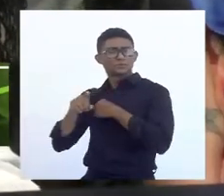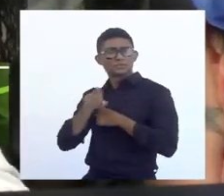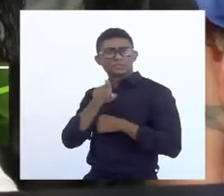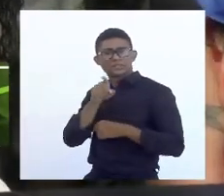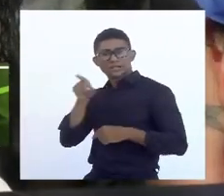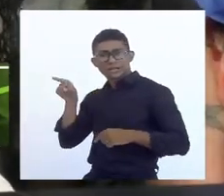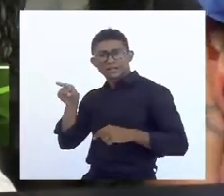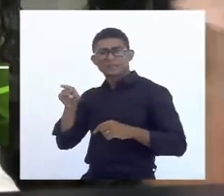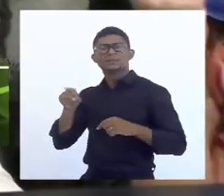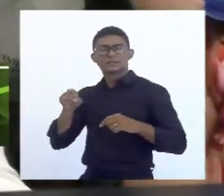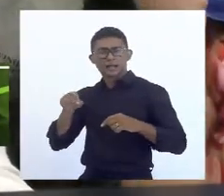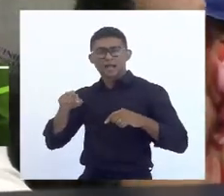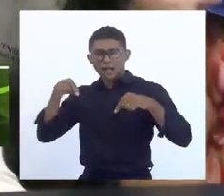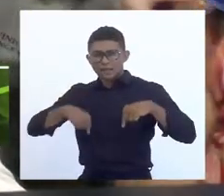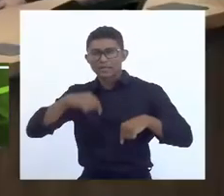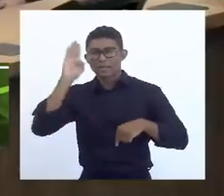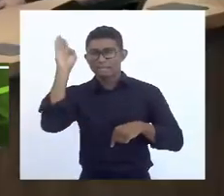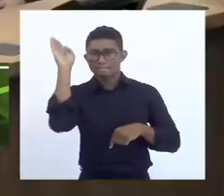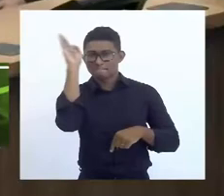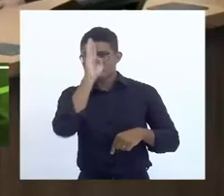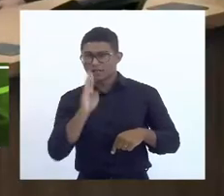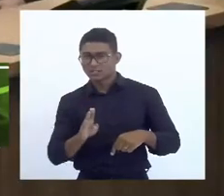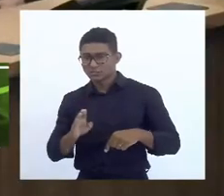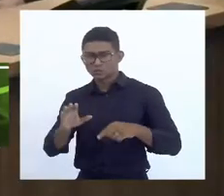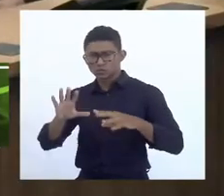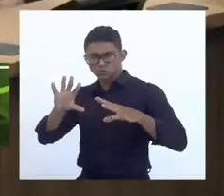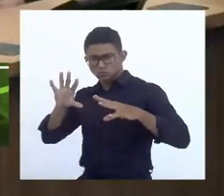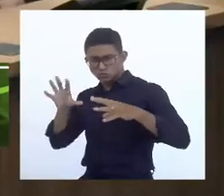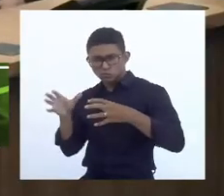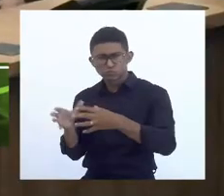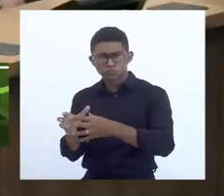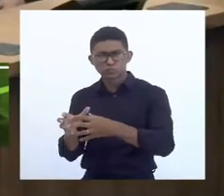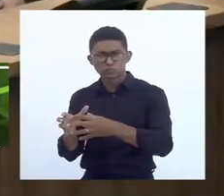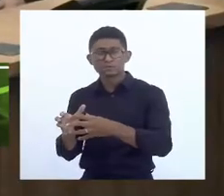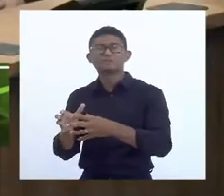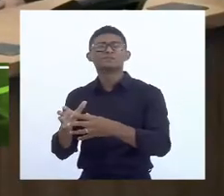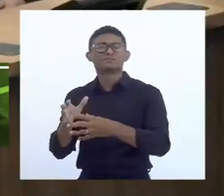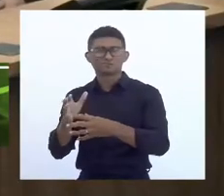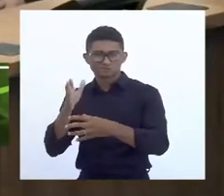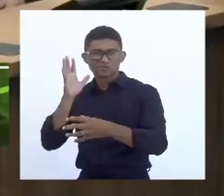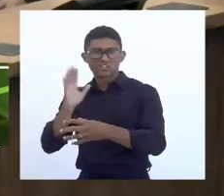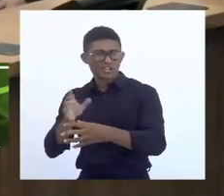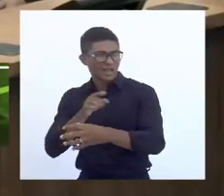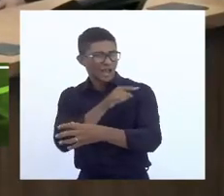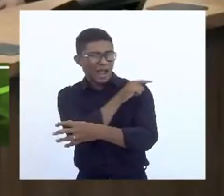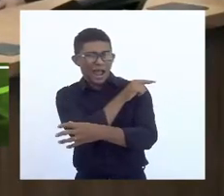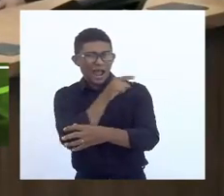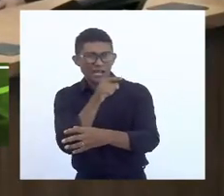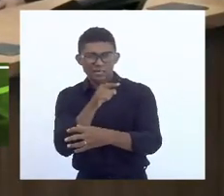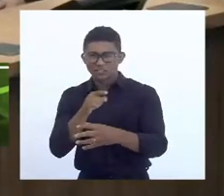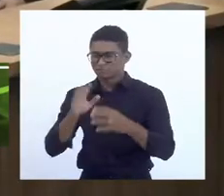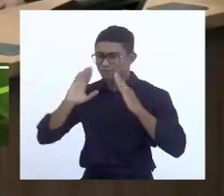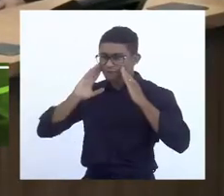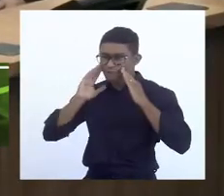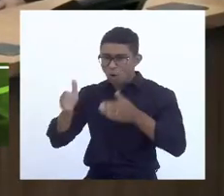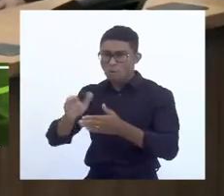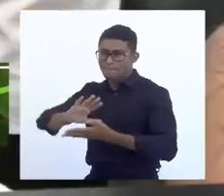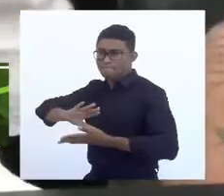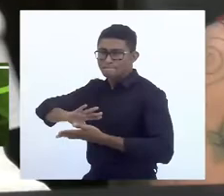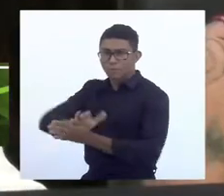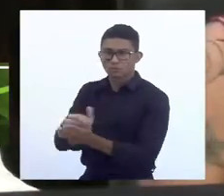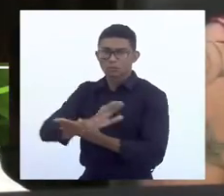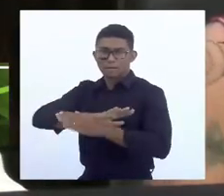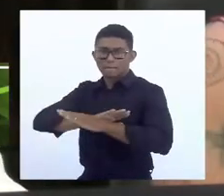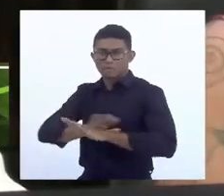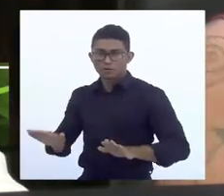aquilombaram nesse país e já eram alvo dessa política, desse extermínio há muito tempo. Mas se hoje a